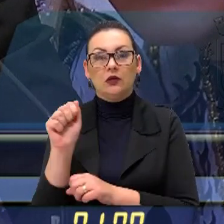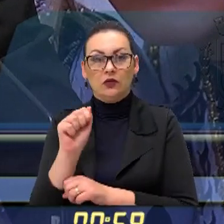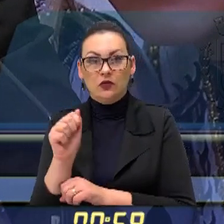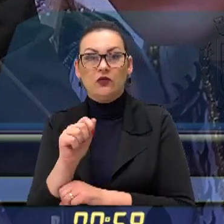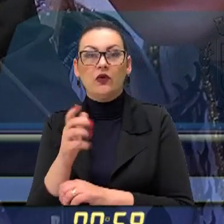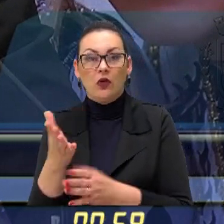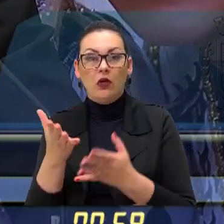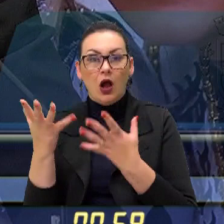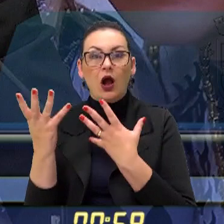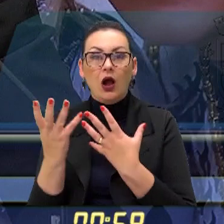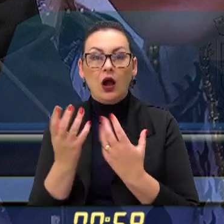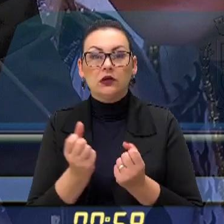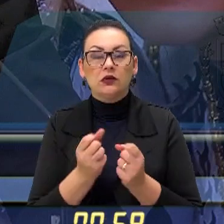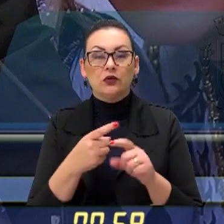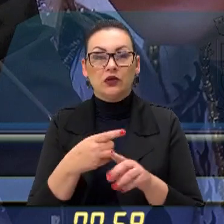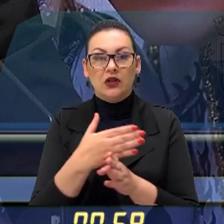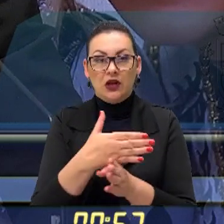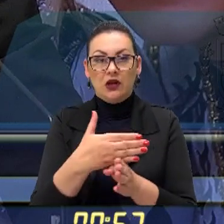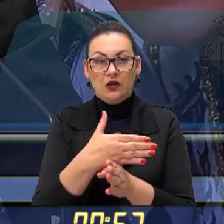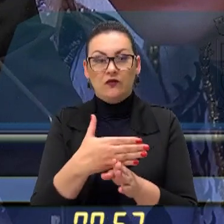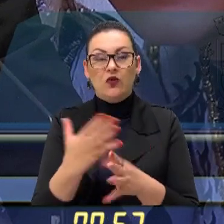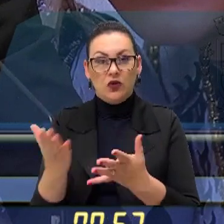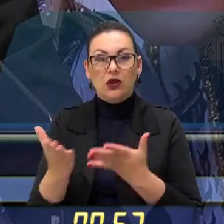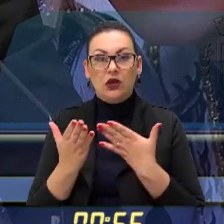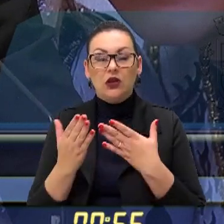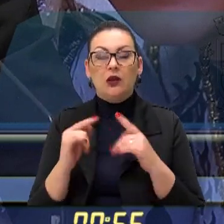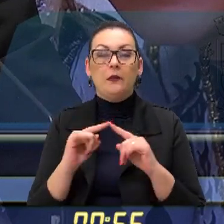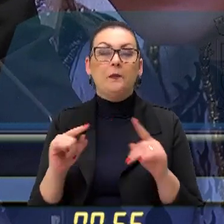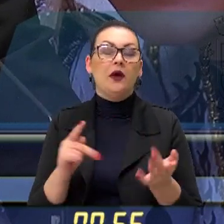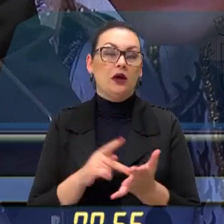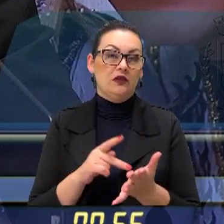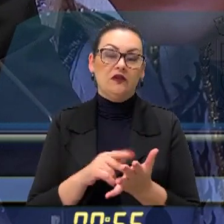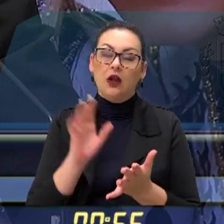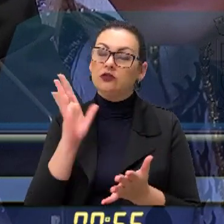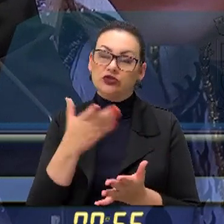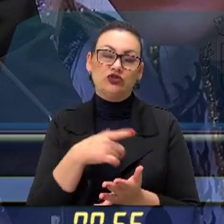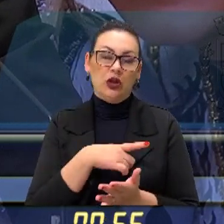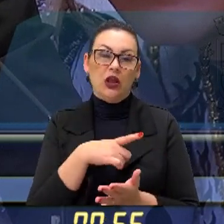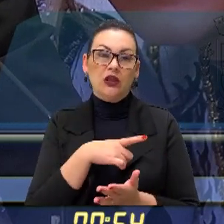adotar aquele trevo. E, na verdade, ele já está